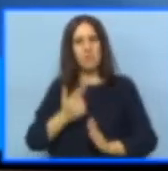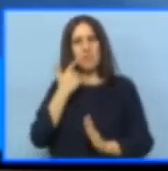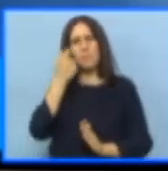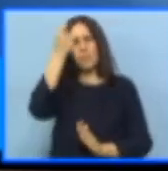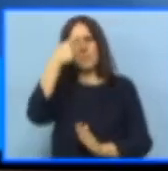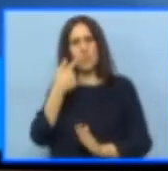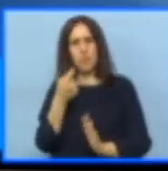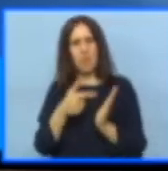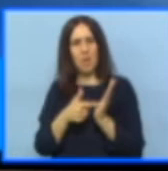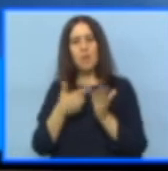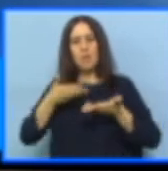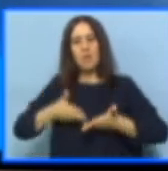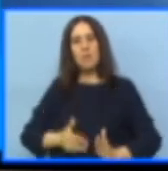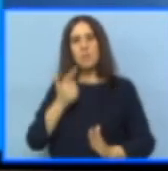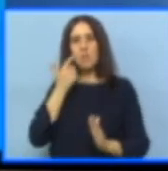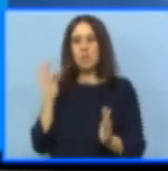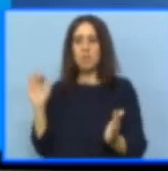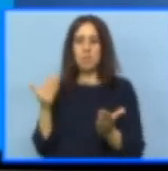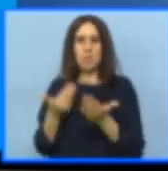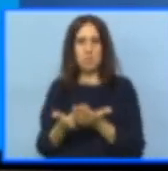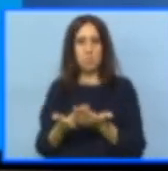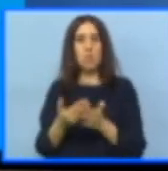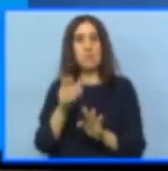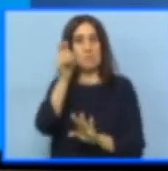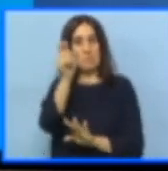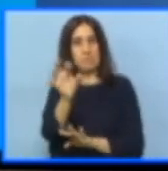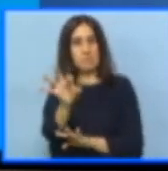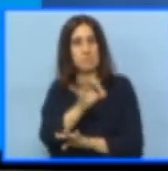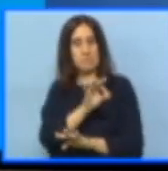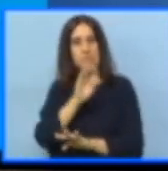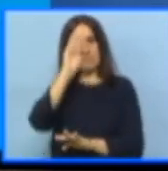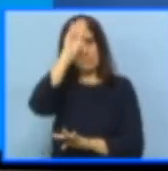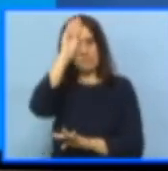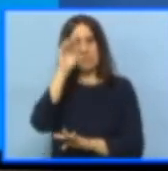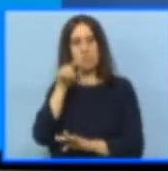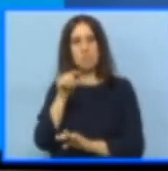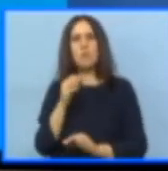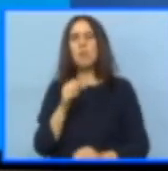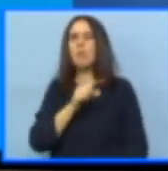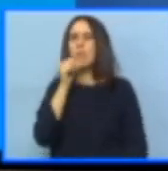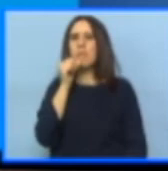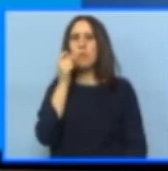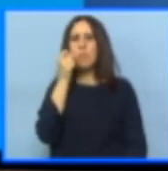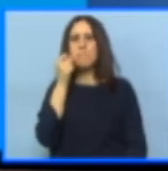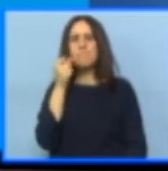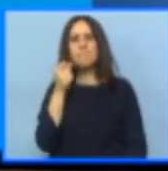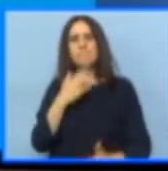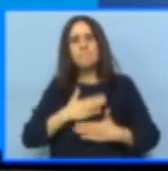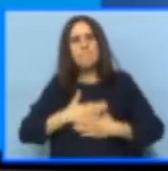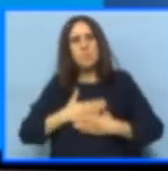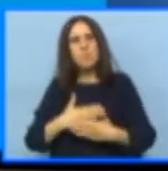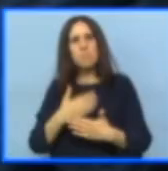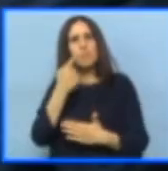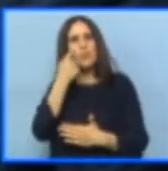desde o nascimento até a altura em que foi eleito como Sumo Pontífice. Teve sempre uma especial e particular devoção